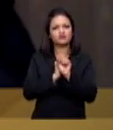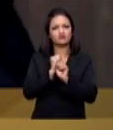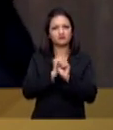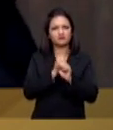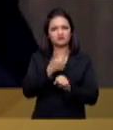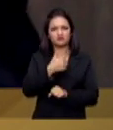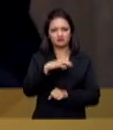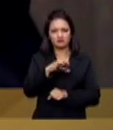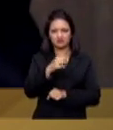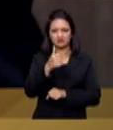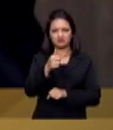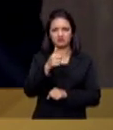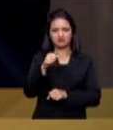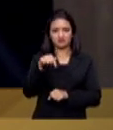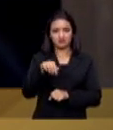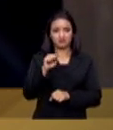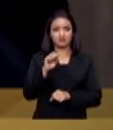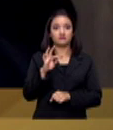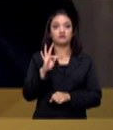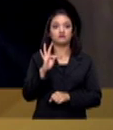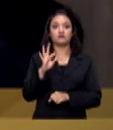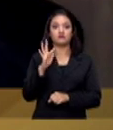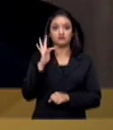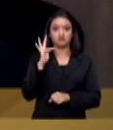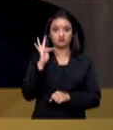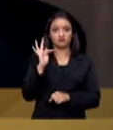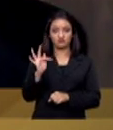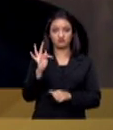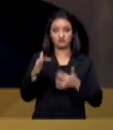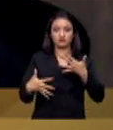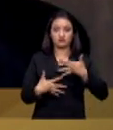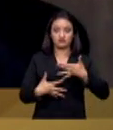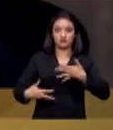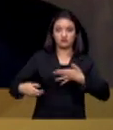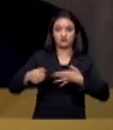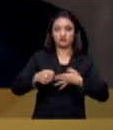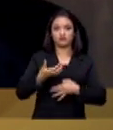1977 desse Supremo Tribunal Federal, no corpo da súmula